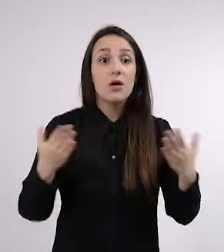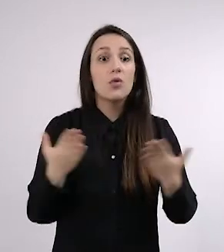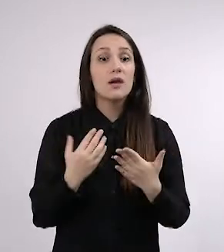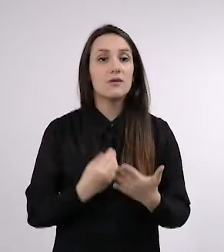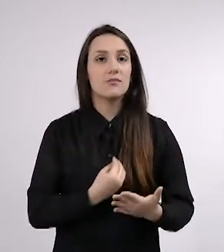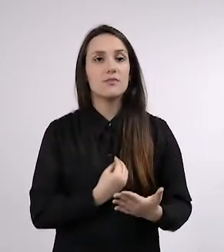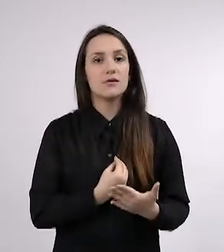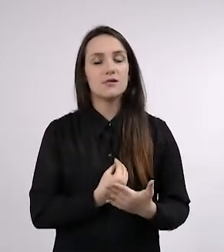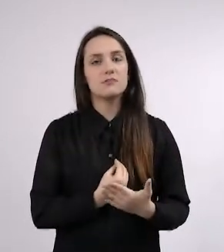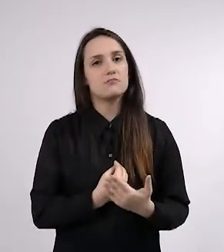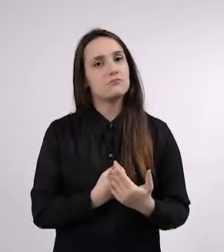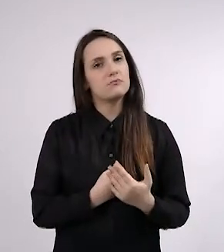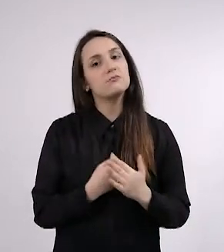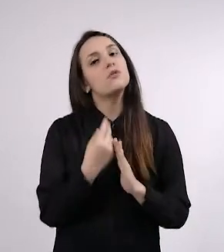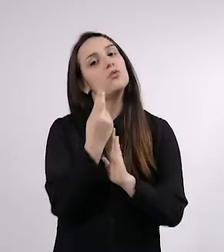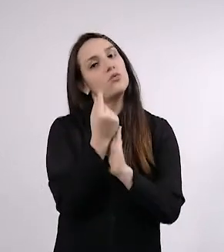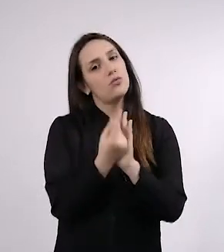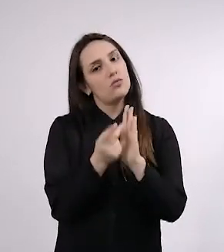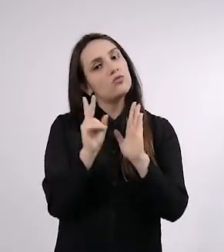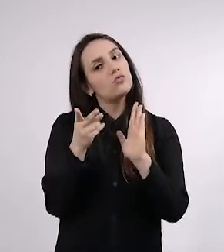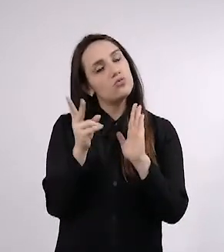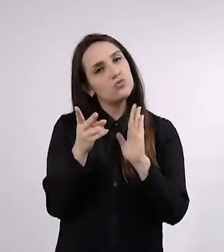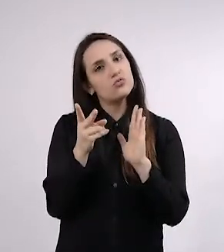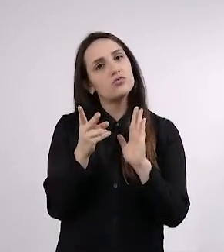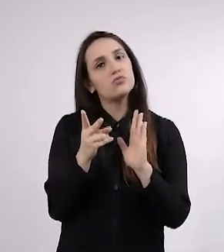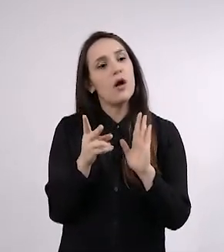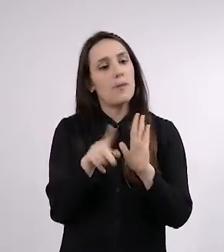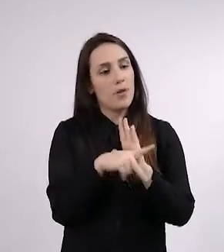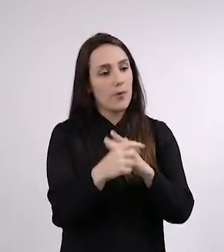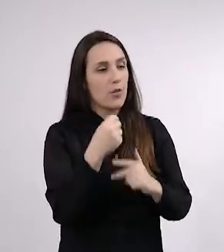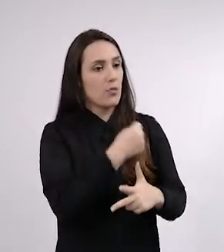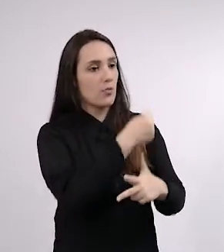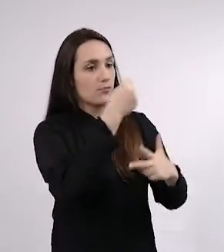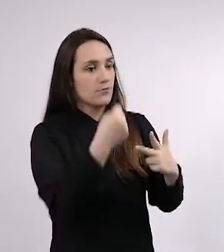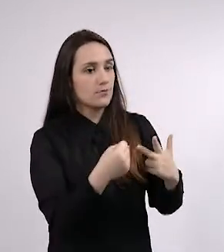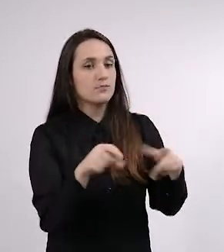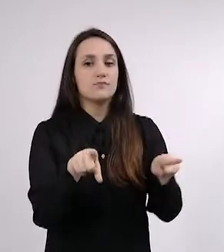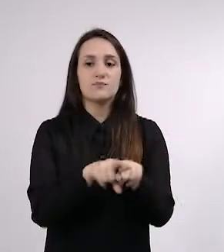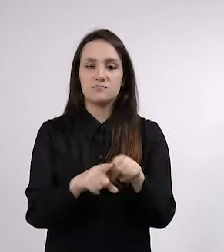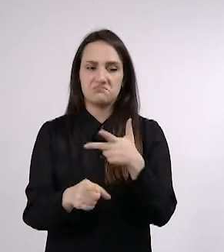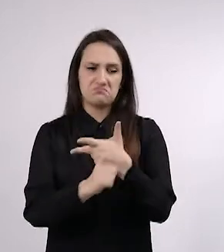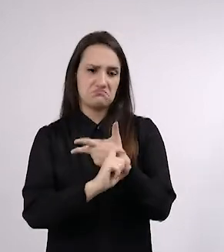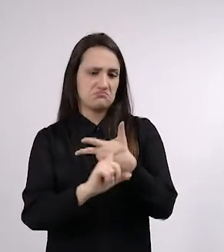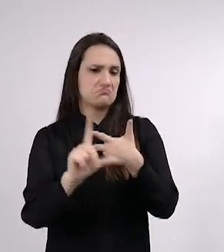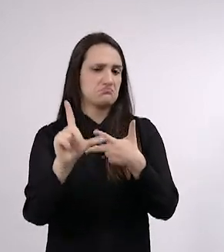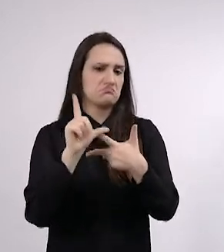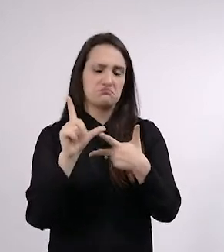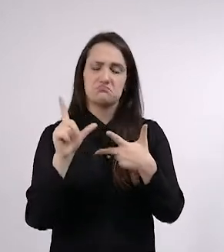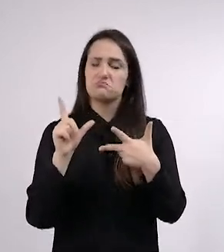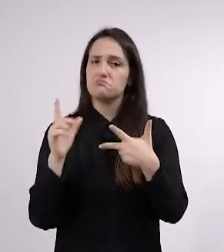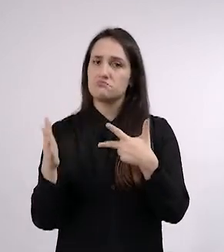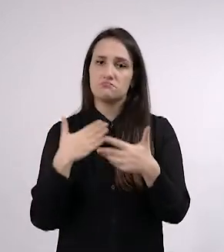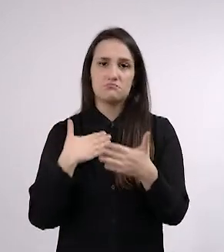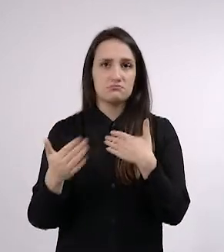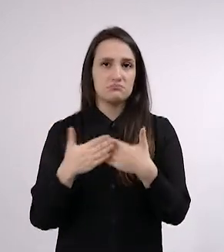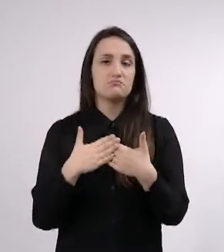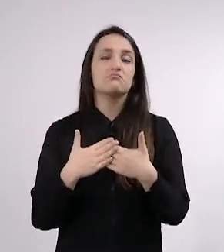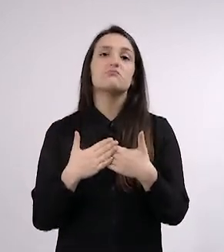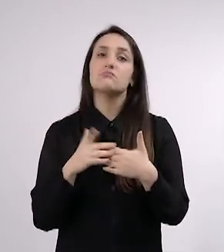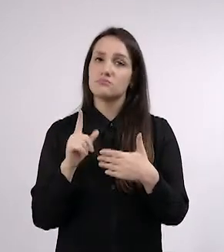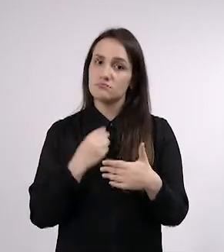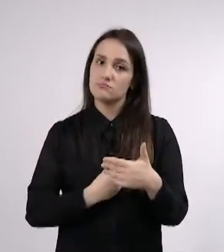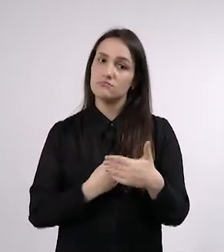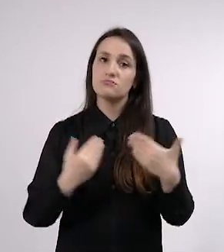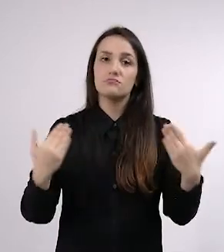tem hoje. Então o orçamento deverá ser elaborado tanto para os poderes quanto para o executivo ou para o legislativo, baseado